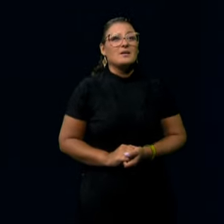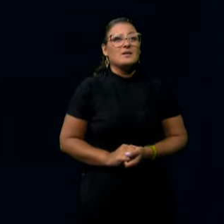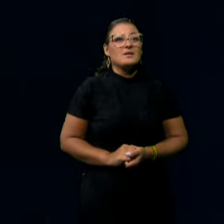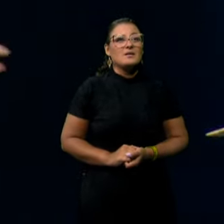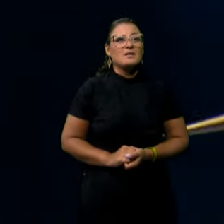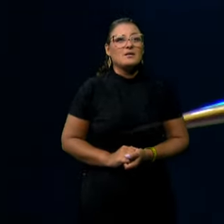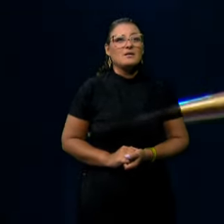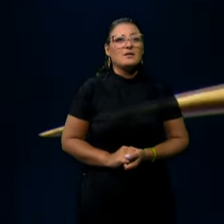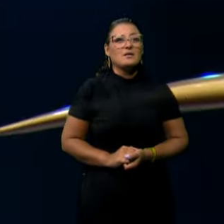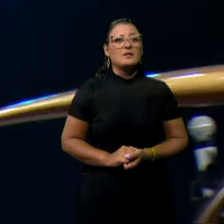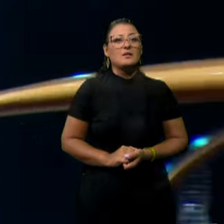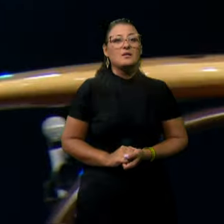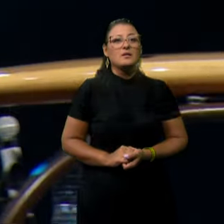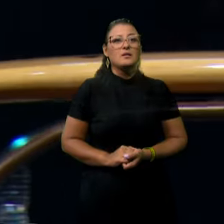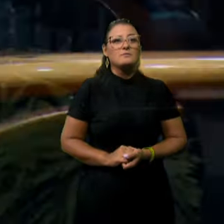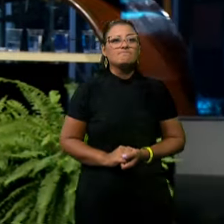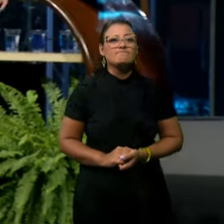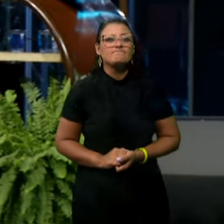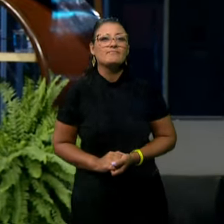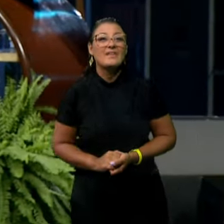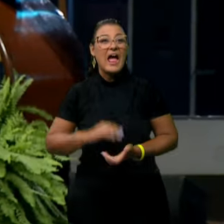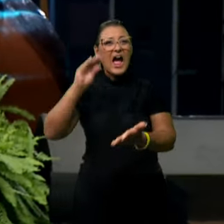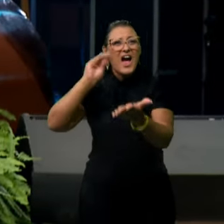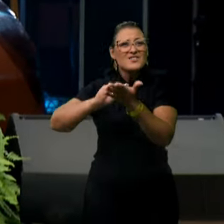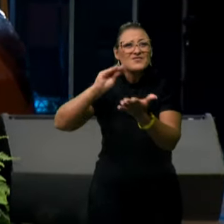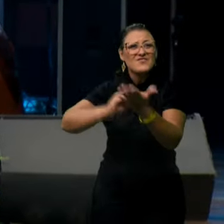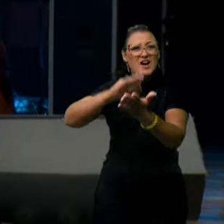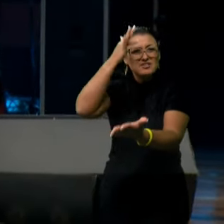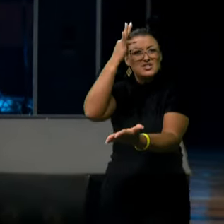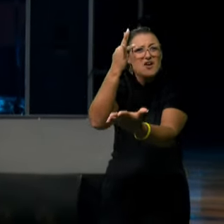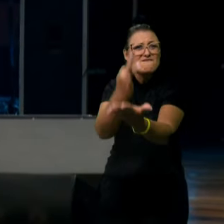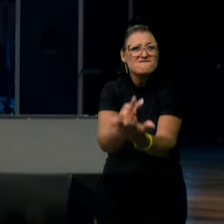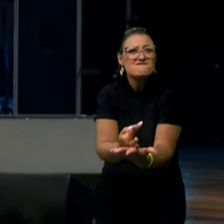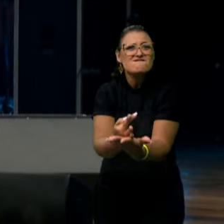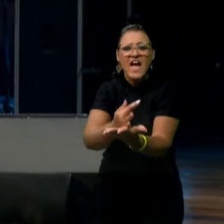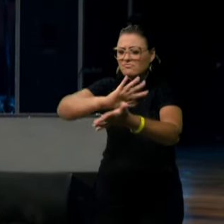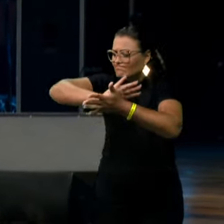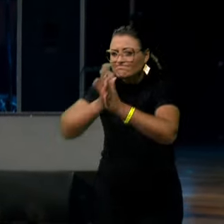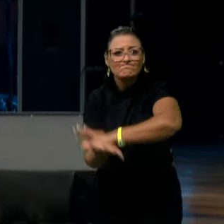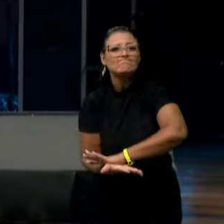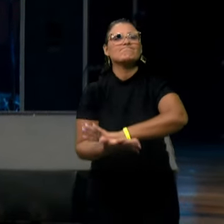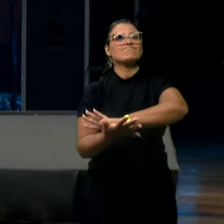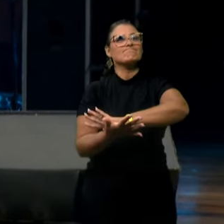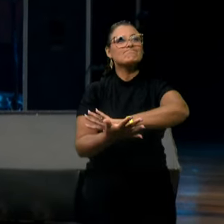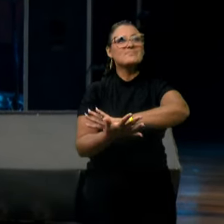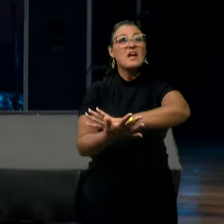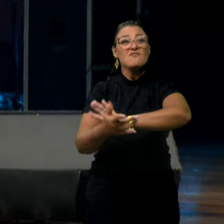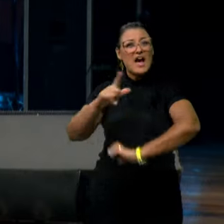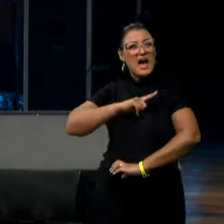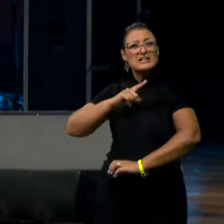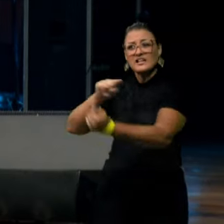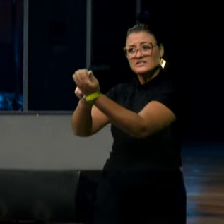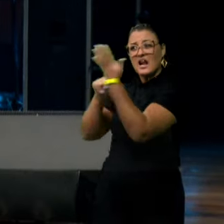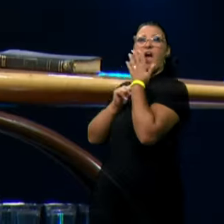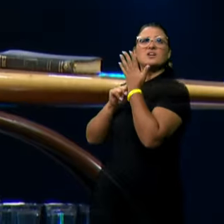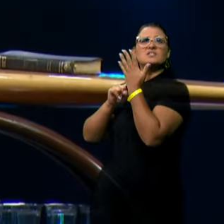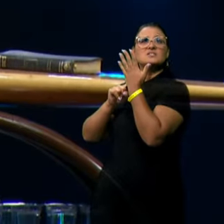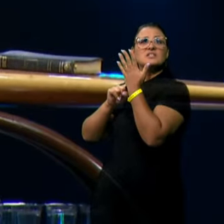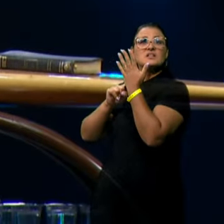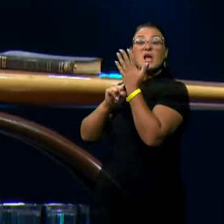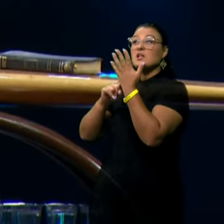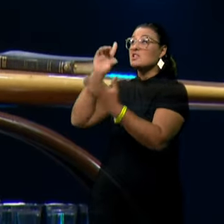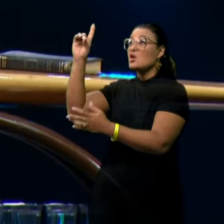vamos eliminar a extremidade você vai ver que que você fala vai prosperar não vai ter nada estratégia Revelação Vai livrar a tua